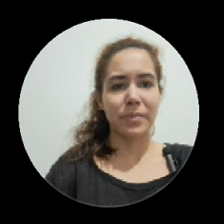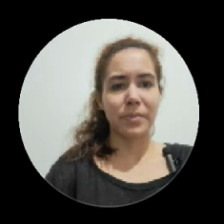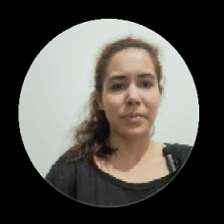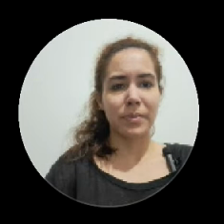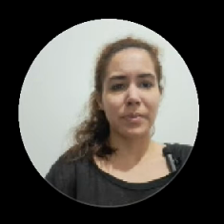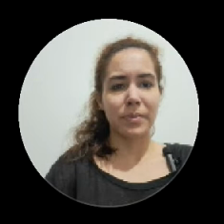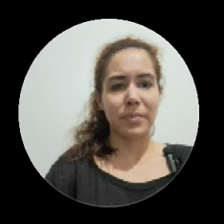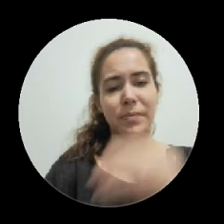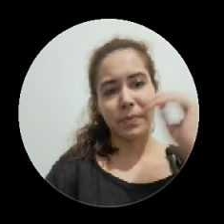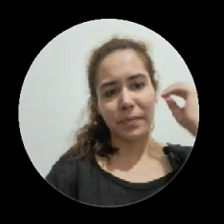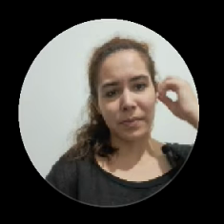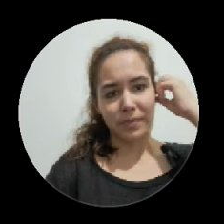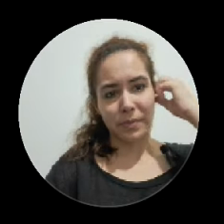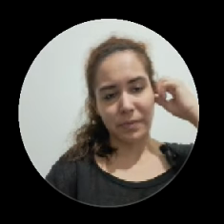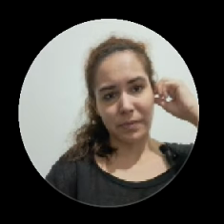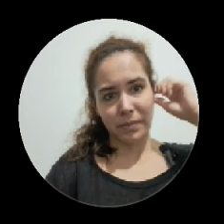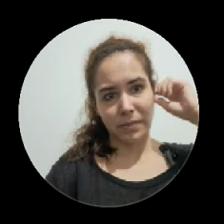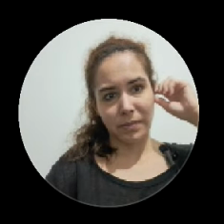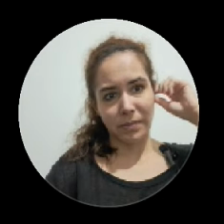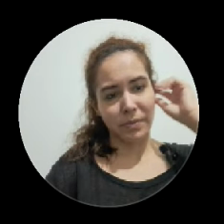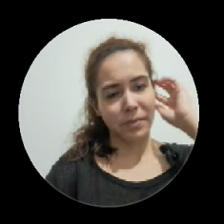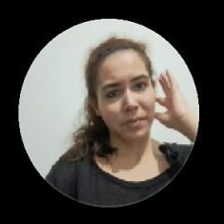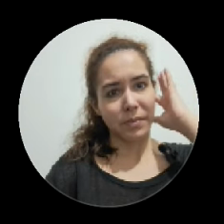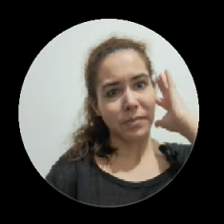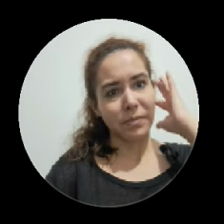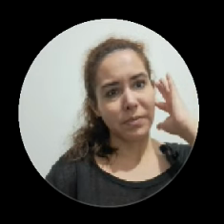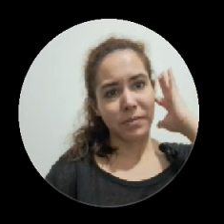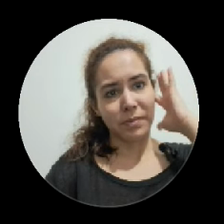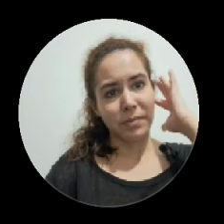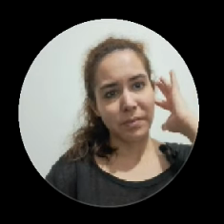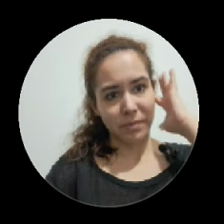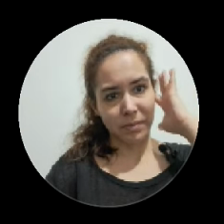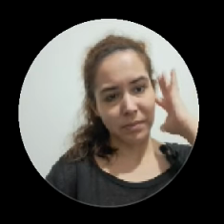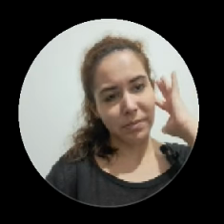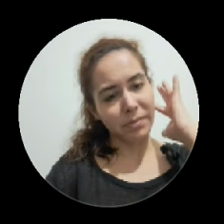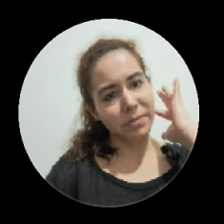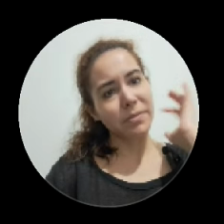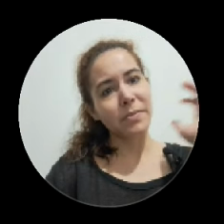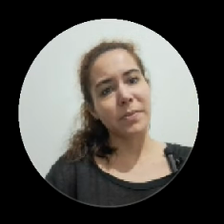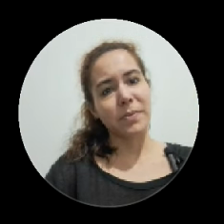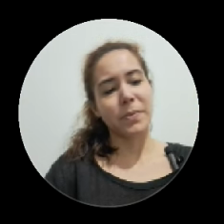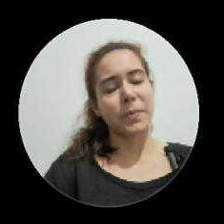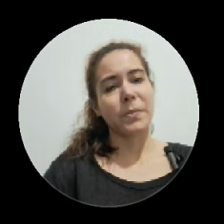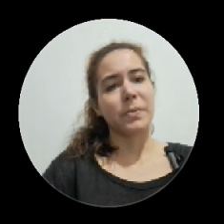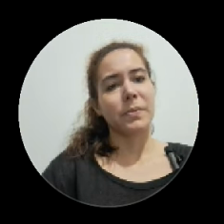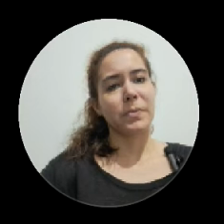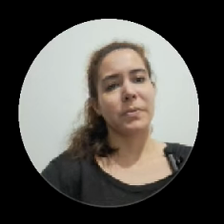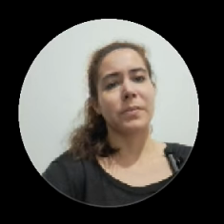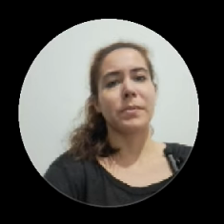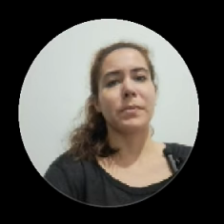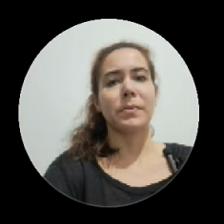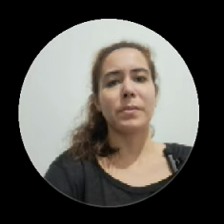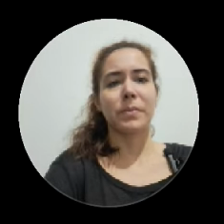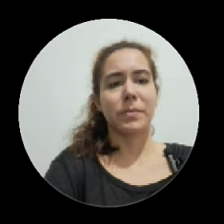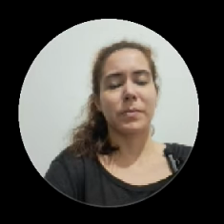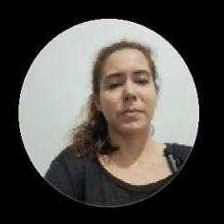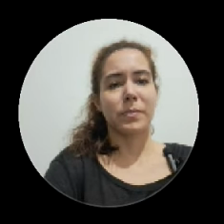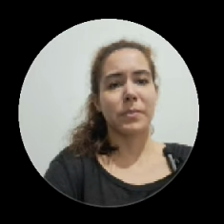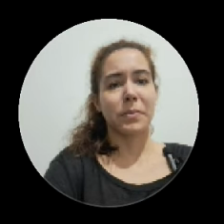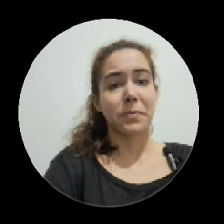Suíça. Quando a gente chegar lá, a gente continua fazendo story. Vamos fazer do avião também? Do avião? Eu sei que É, você aqui em quer mostrar Portugal. os seus stories, amor. Até daqui a pouco, gente.